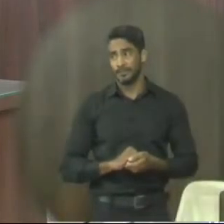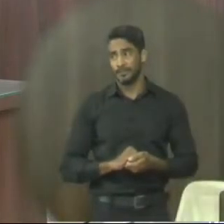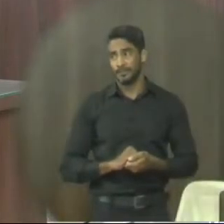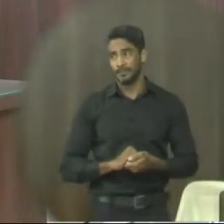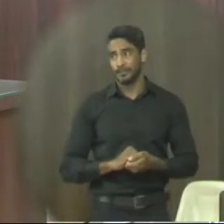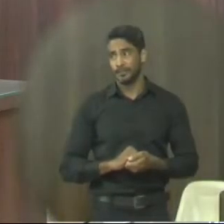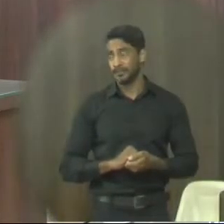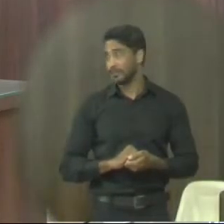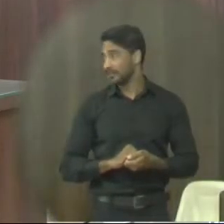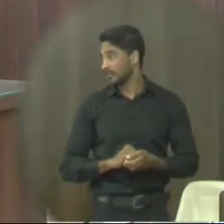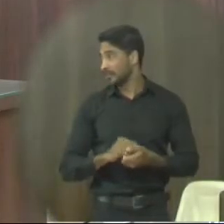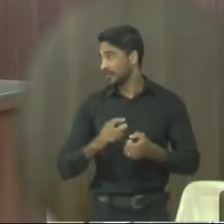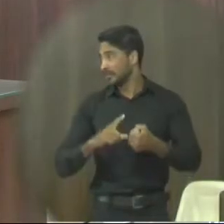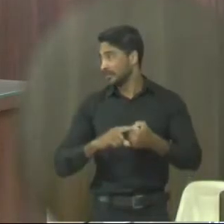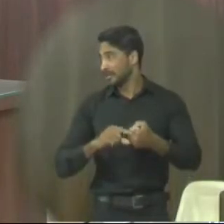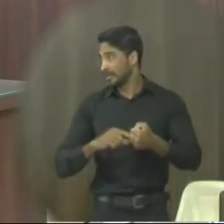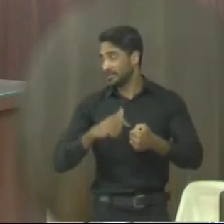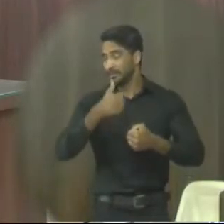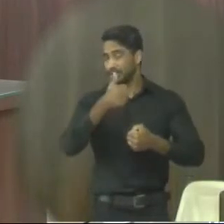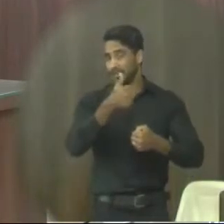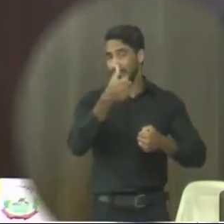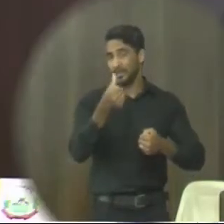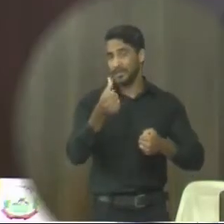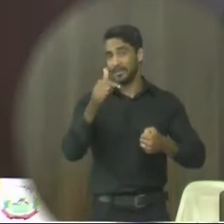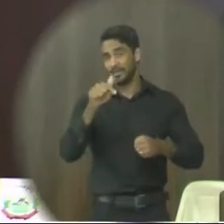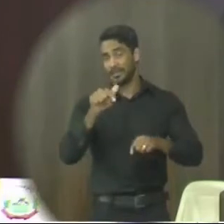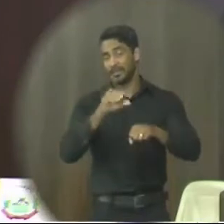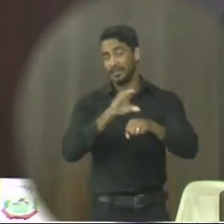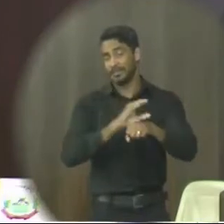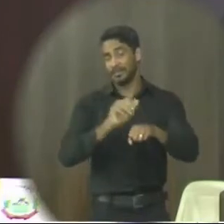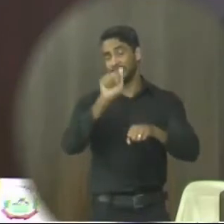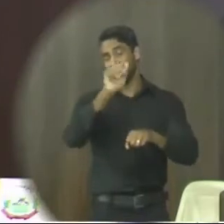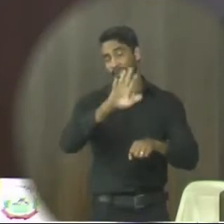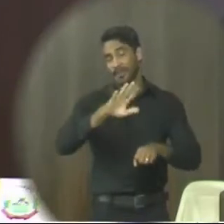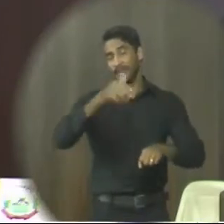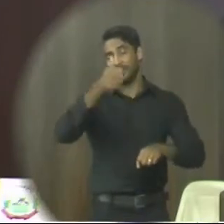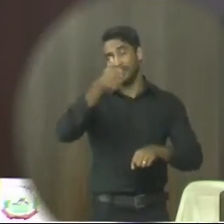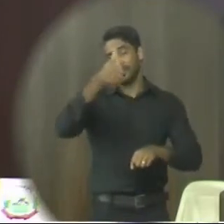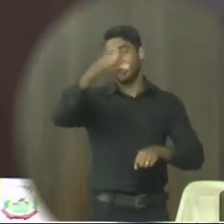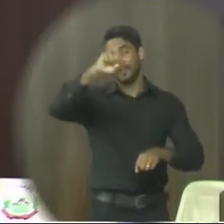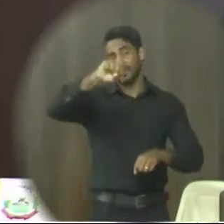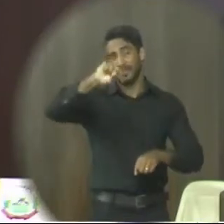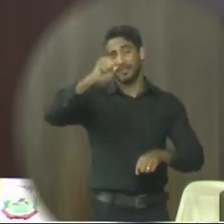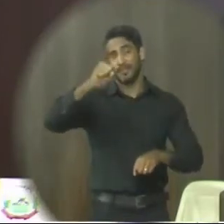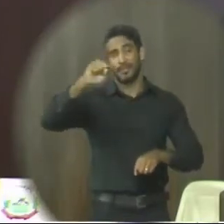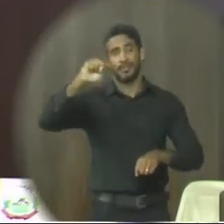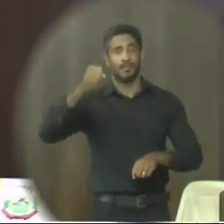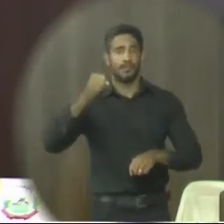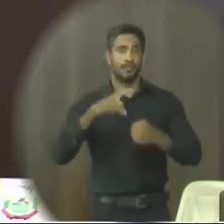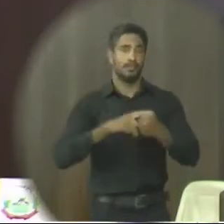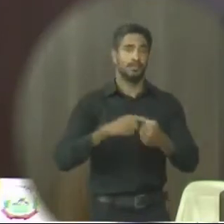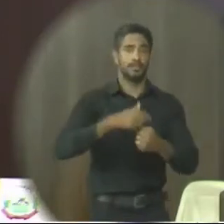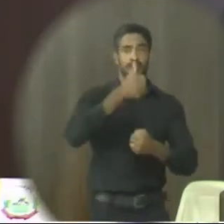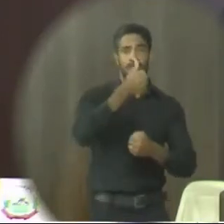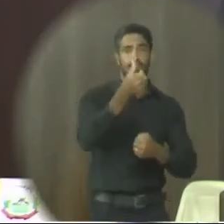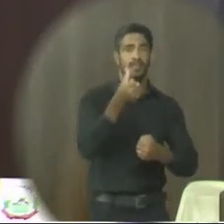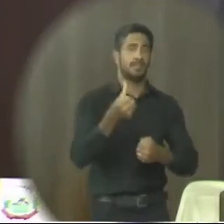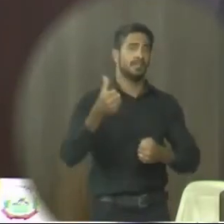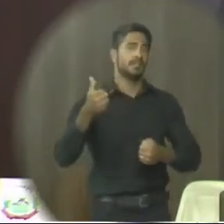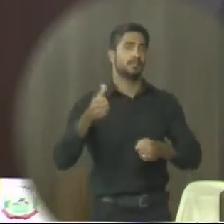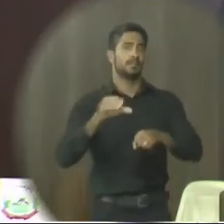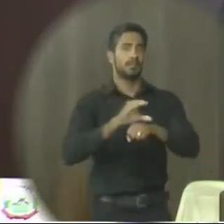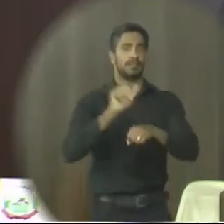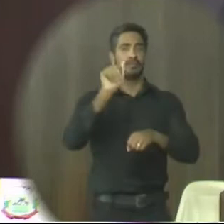por conseguinte disposição no artigo 167 da Constituição Federal de 1988, do artigo 161 da Constituição